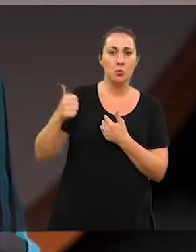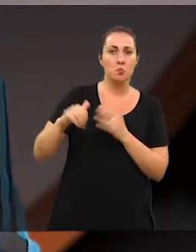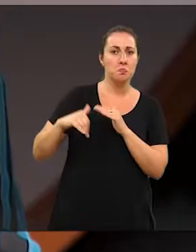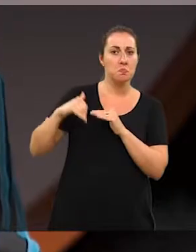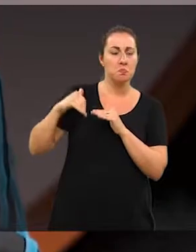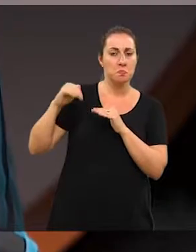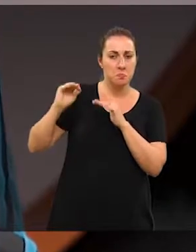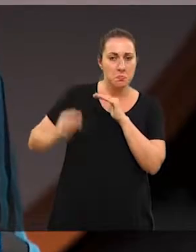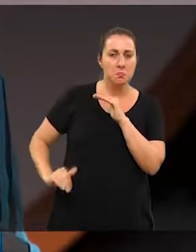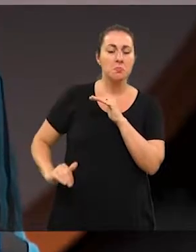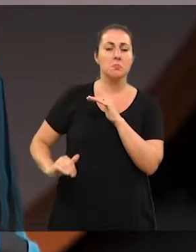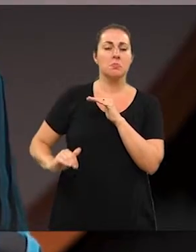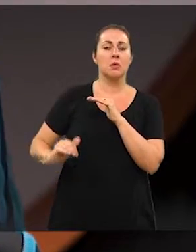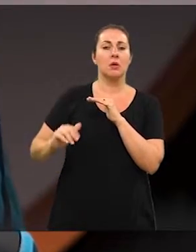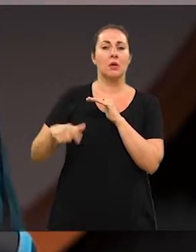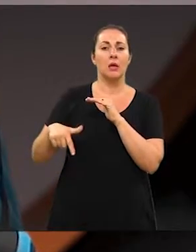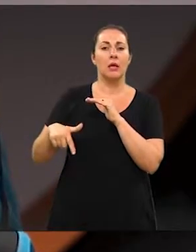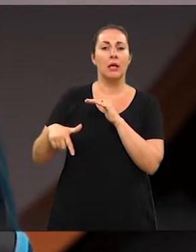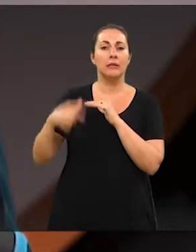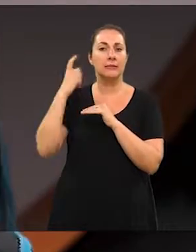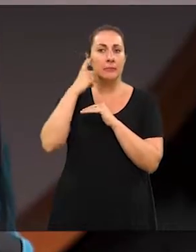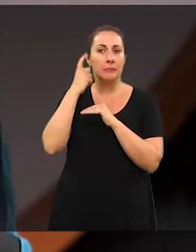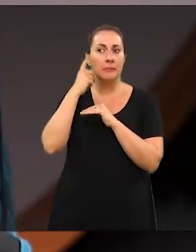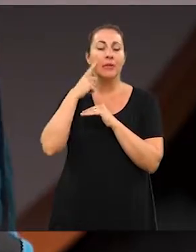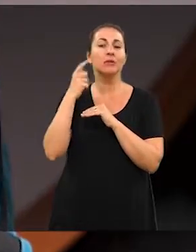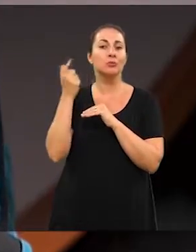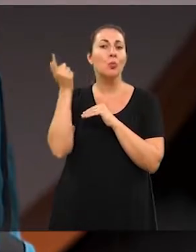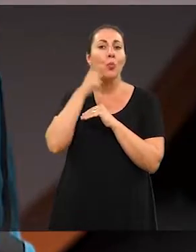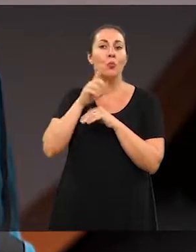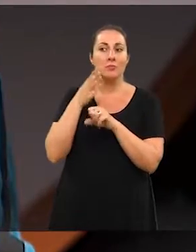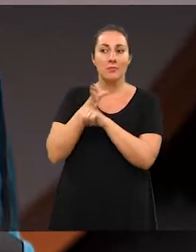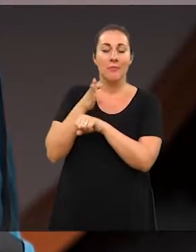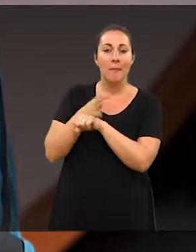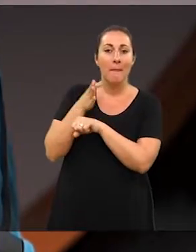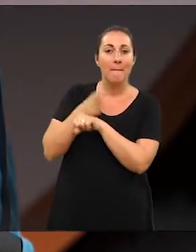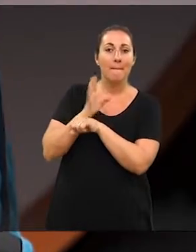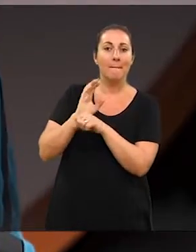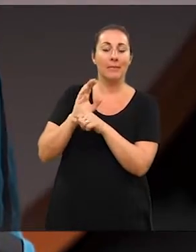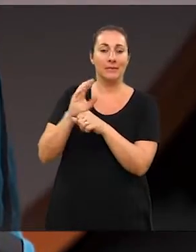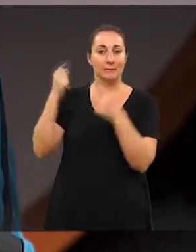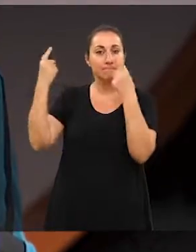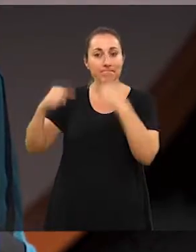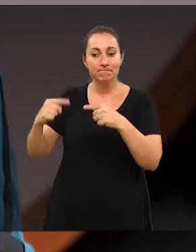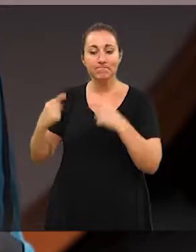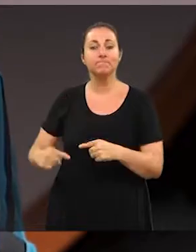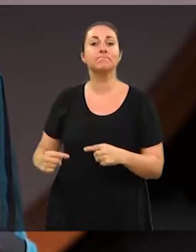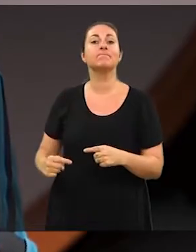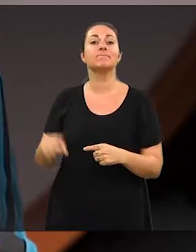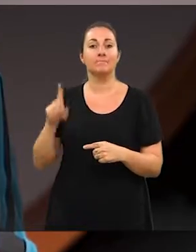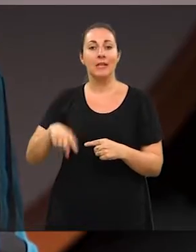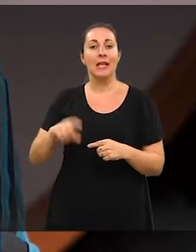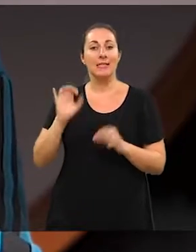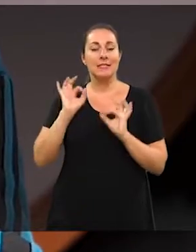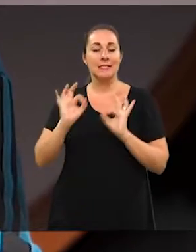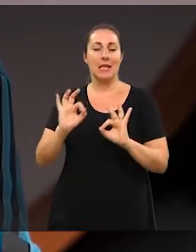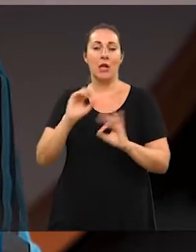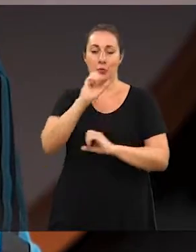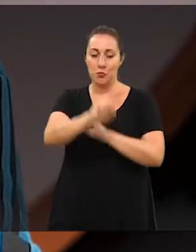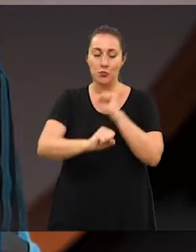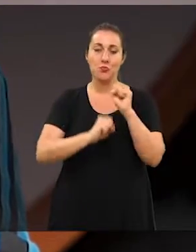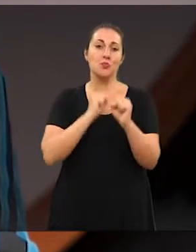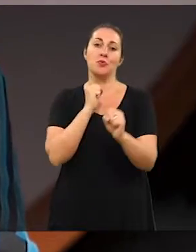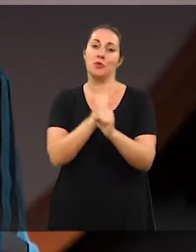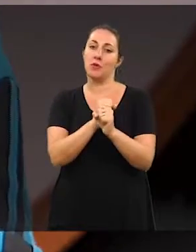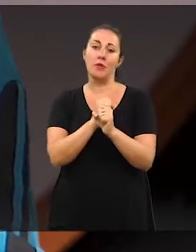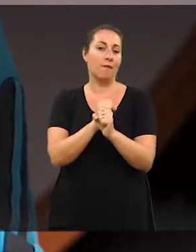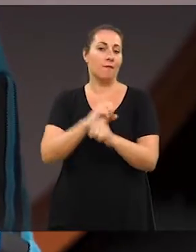para cima, para baixo, desculpe, para eles acharem que têm condições de participar, com certeza isso aí para o ano que vem vai